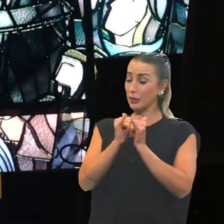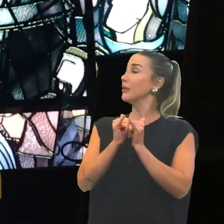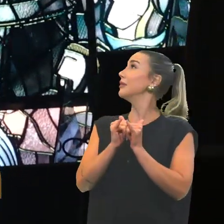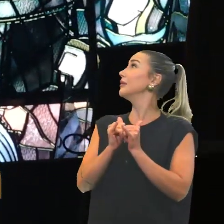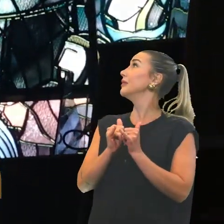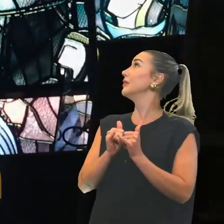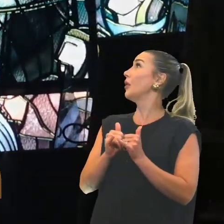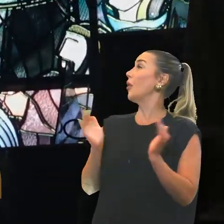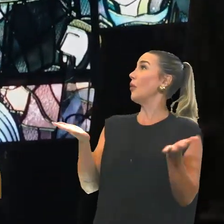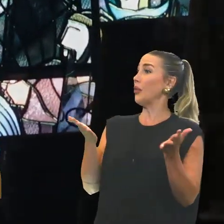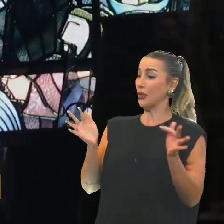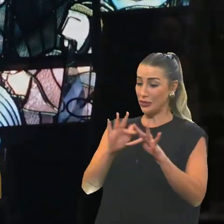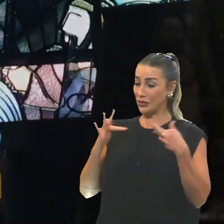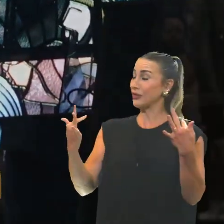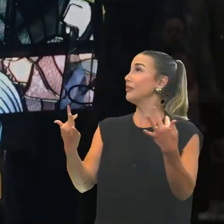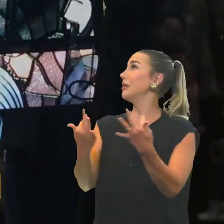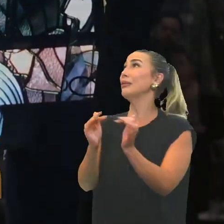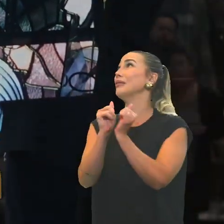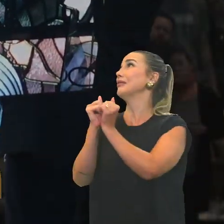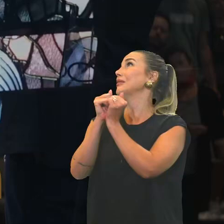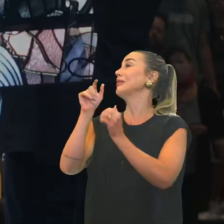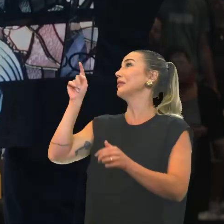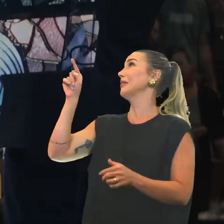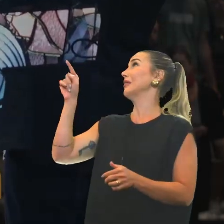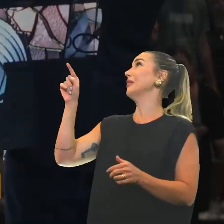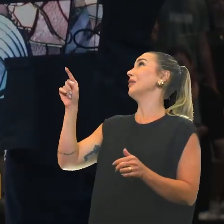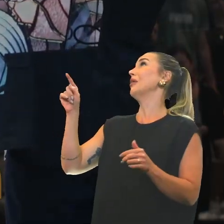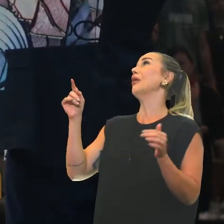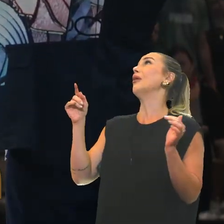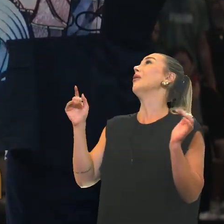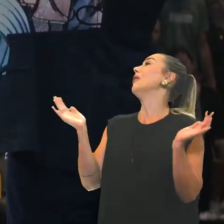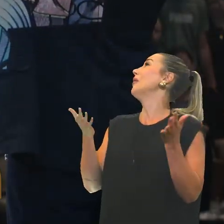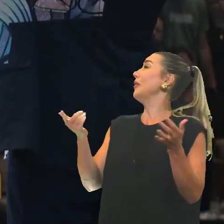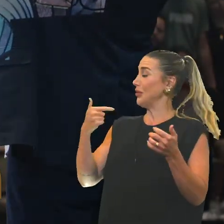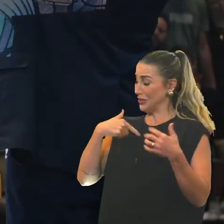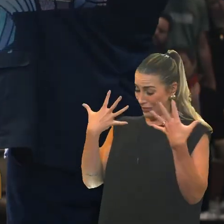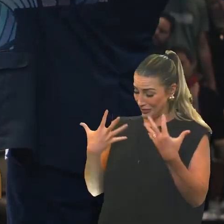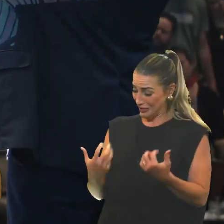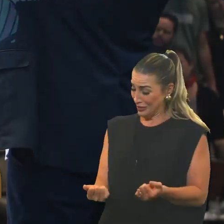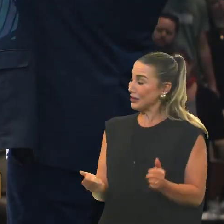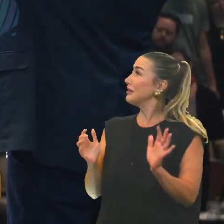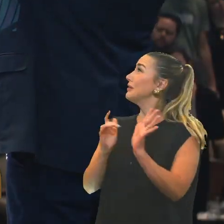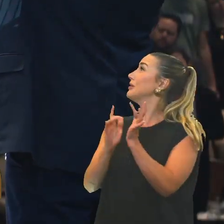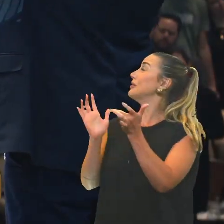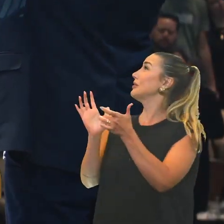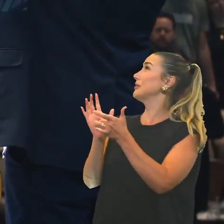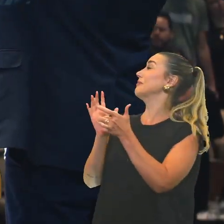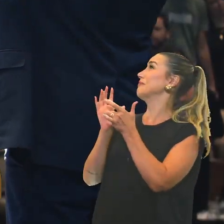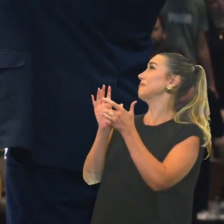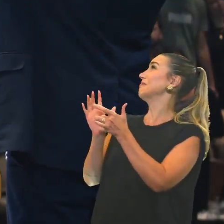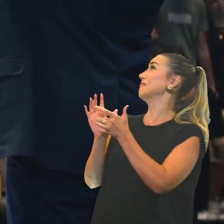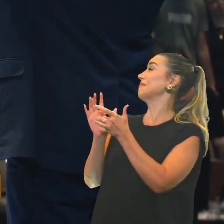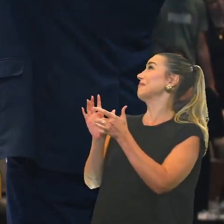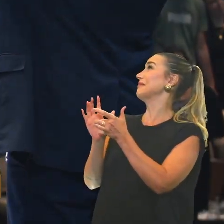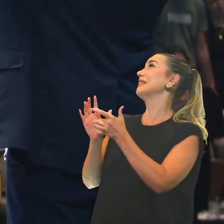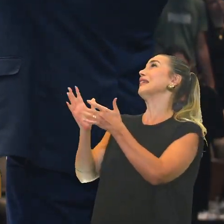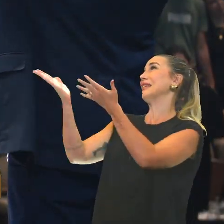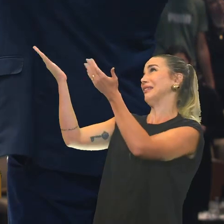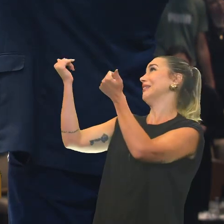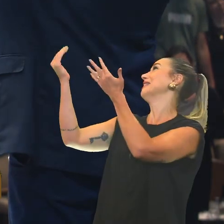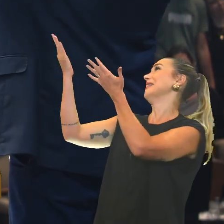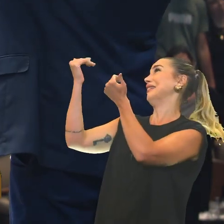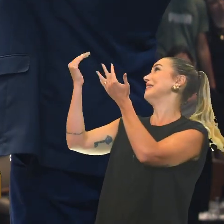Hoje eu te recebo, perdoa o meu pecado e vem ser o Senhor da